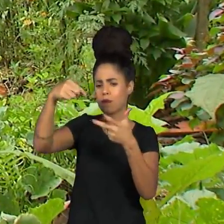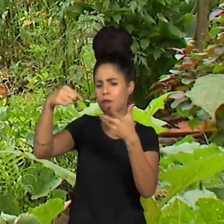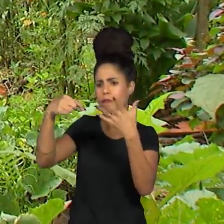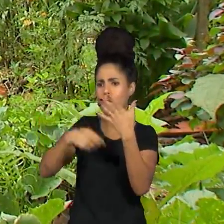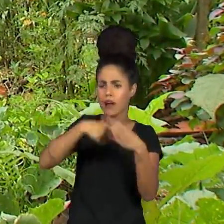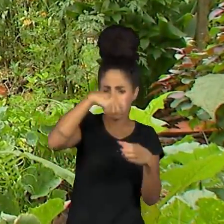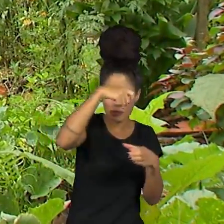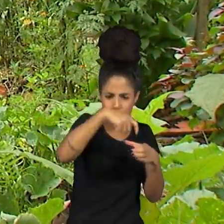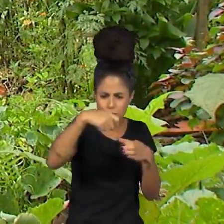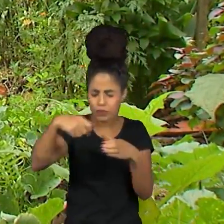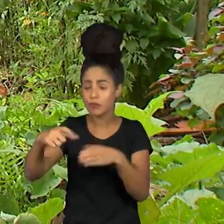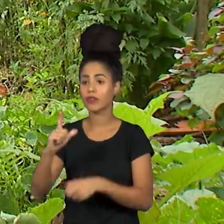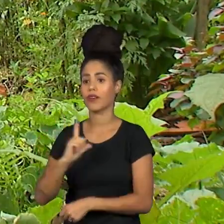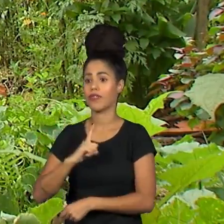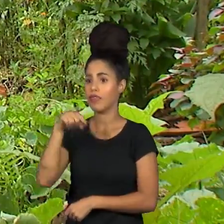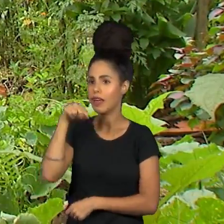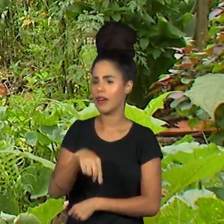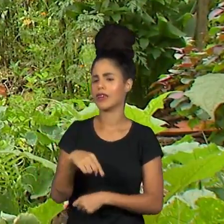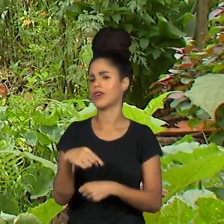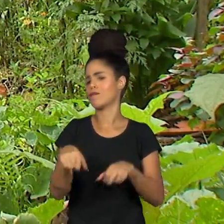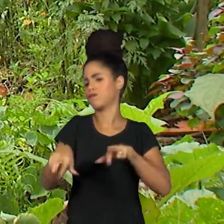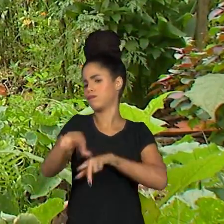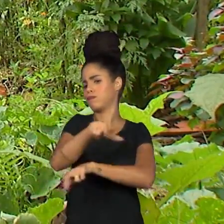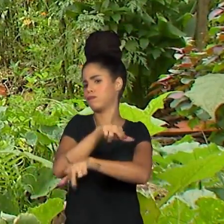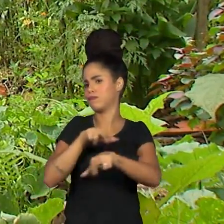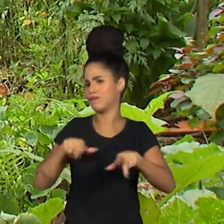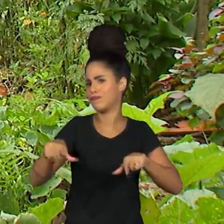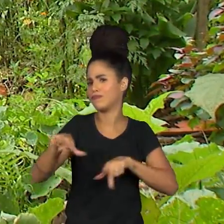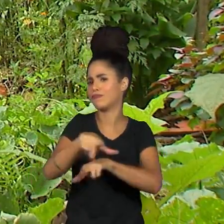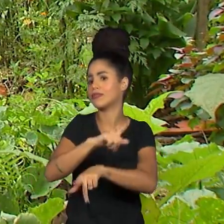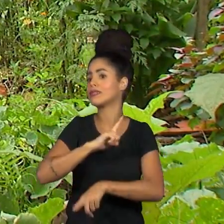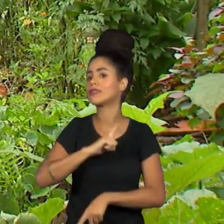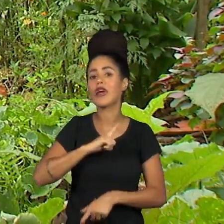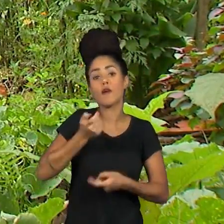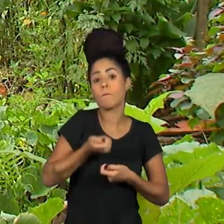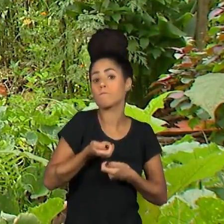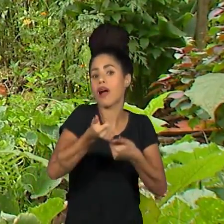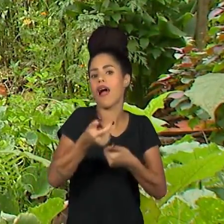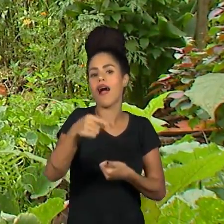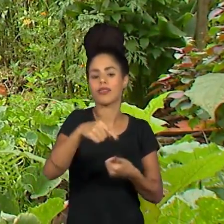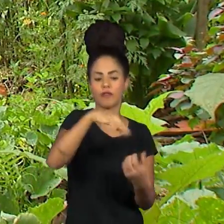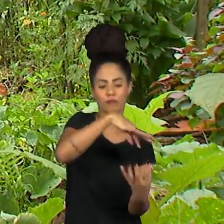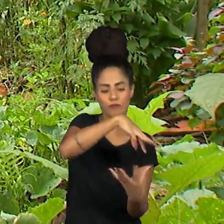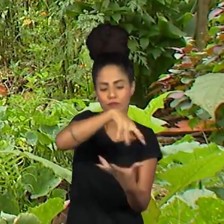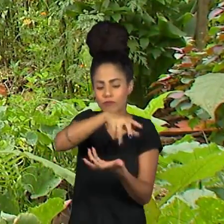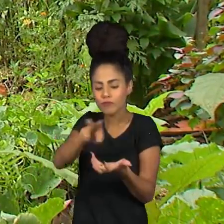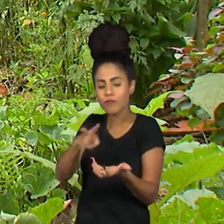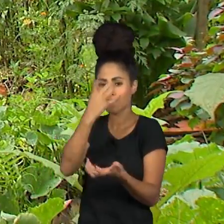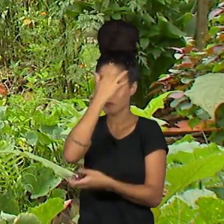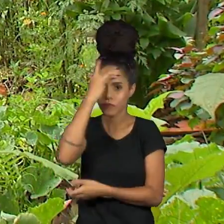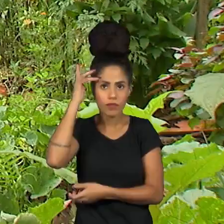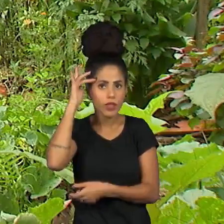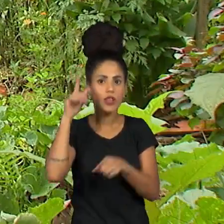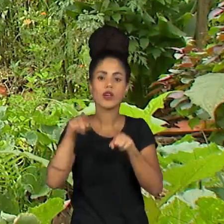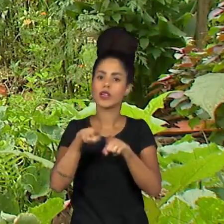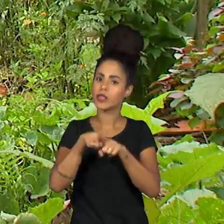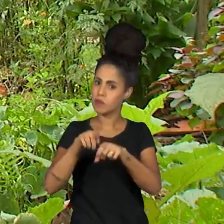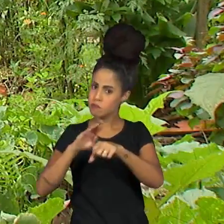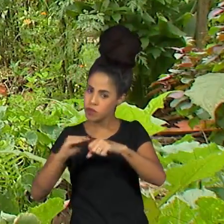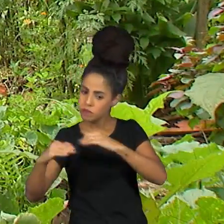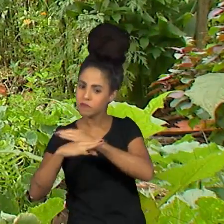cultivos aqui da Horta das Corujas é diversificada. A de benefícios para o planeta, as pessoas e a cidade